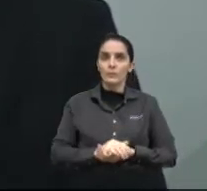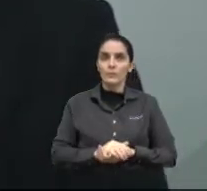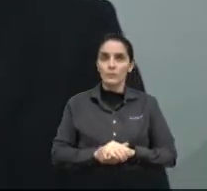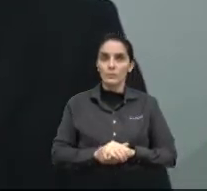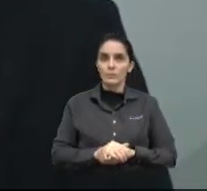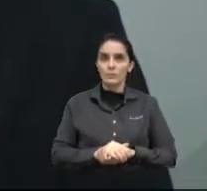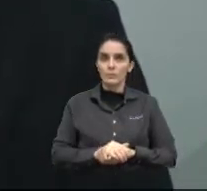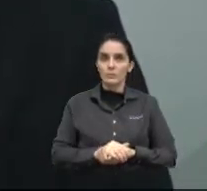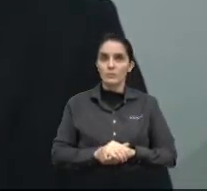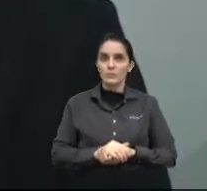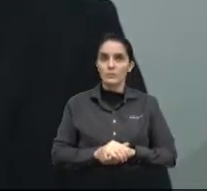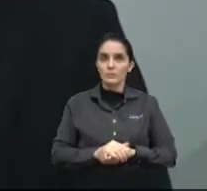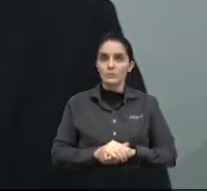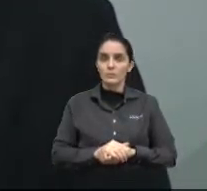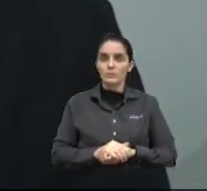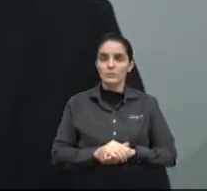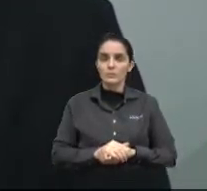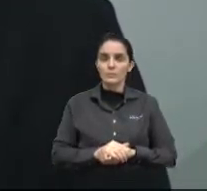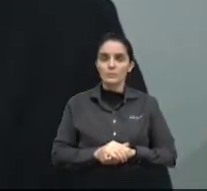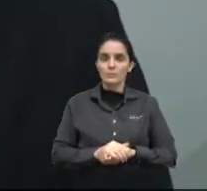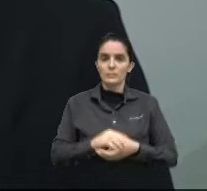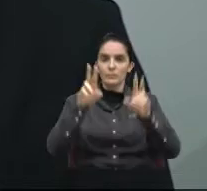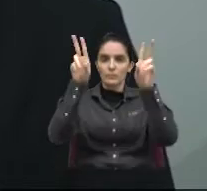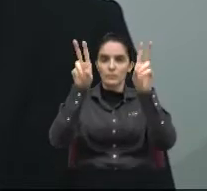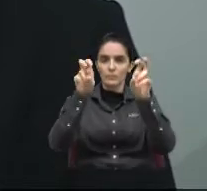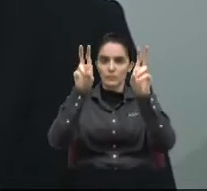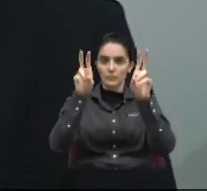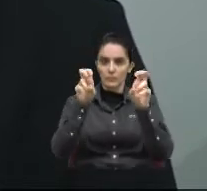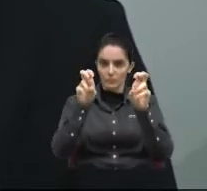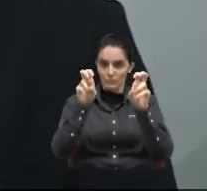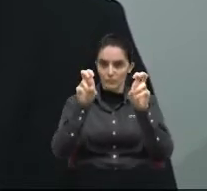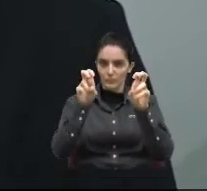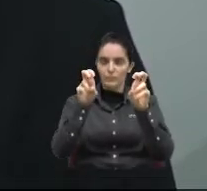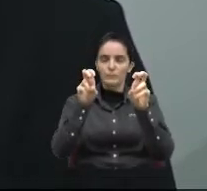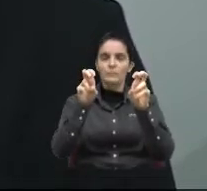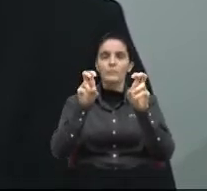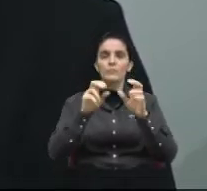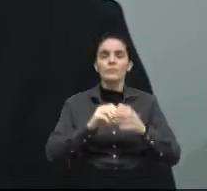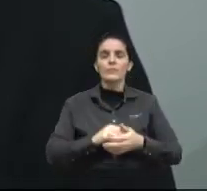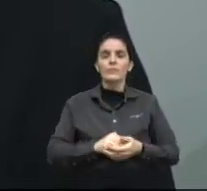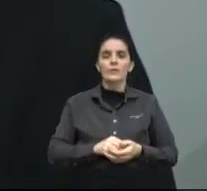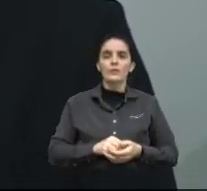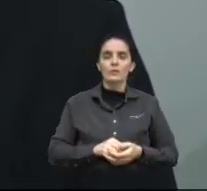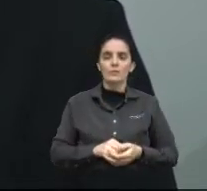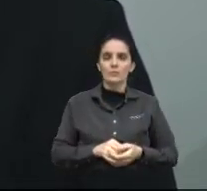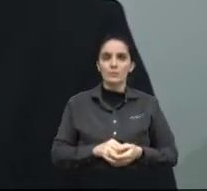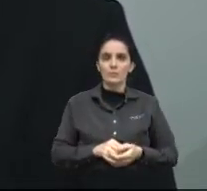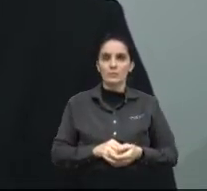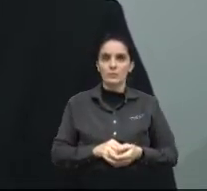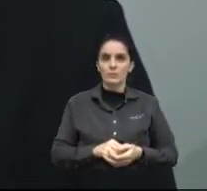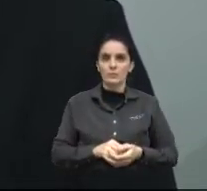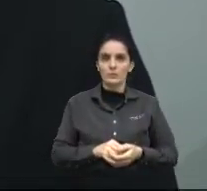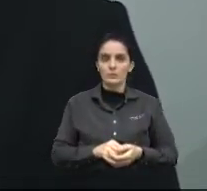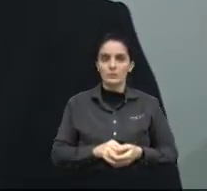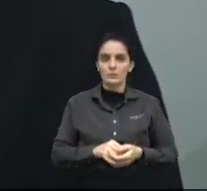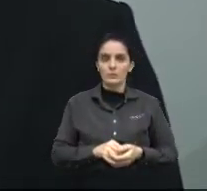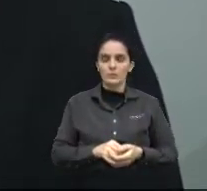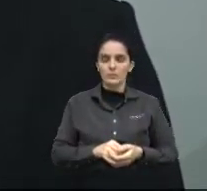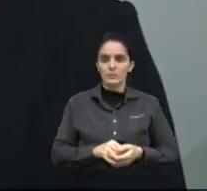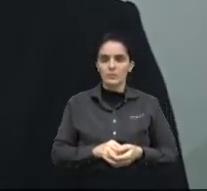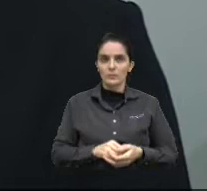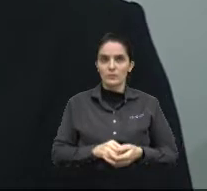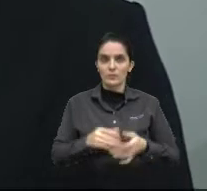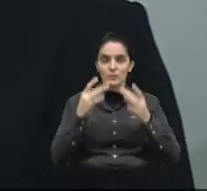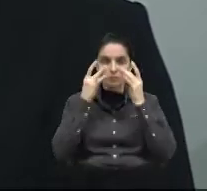reflexões a propósito levar a alegria reflexão história e tradição no nome do espetáculo no